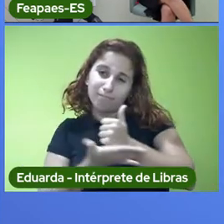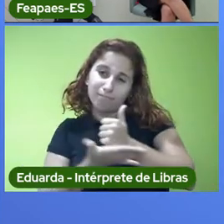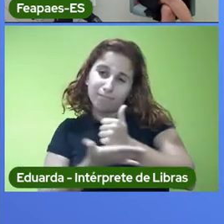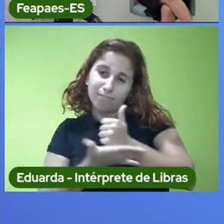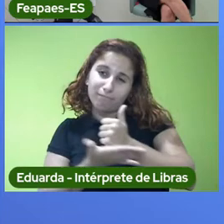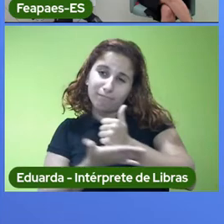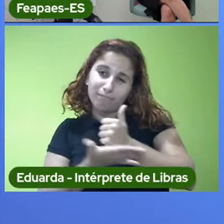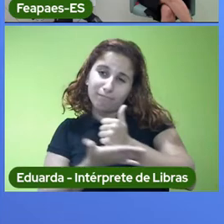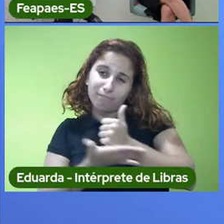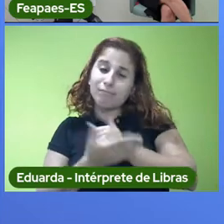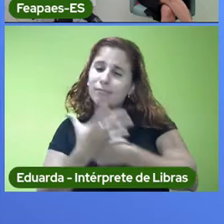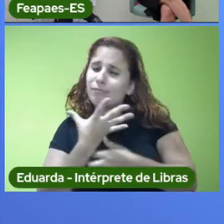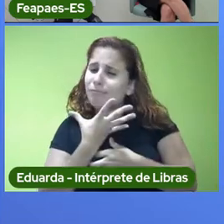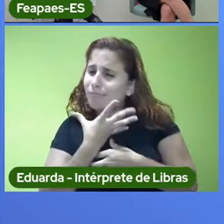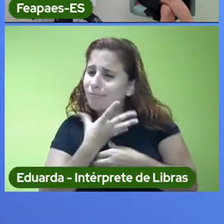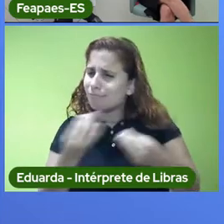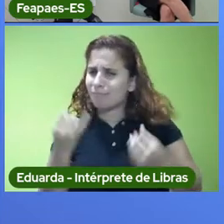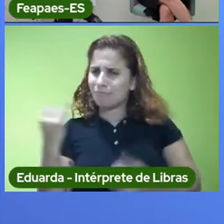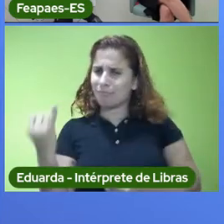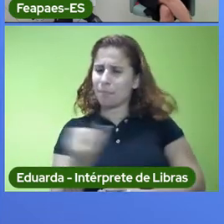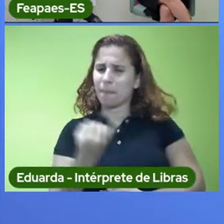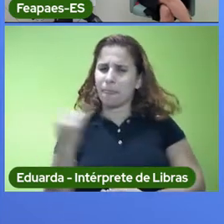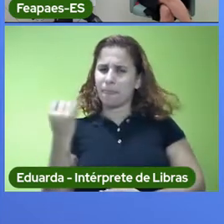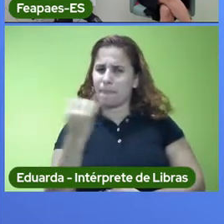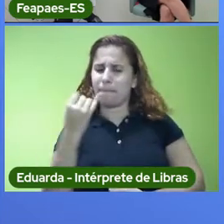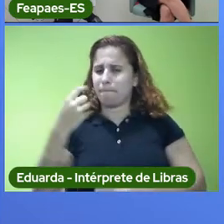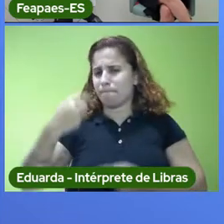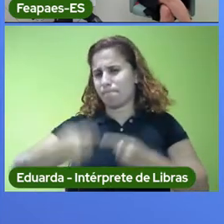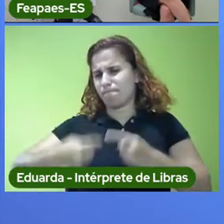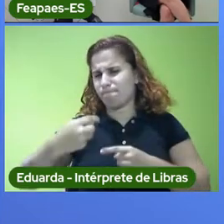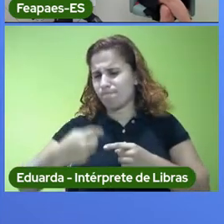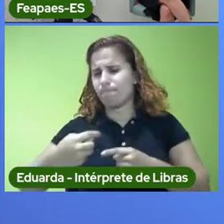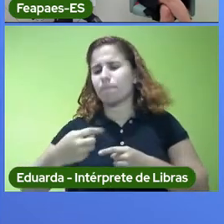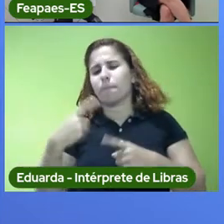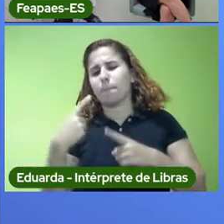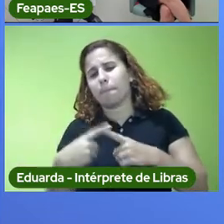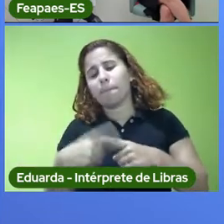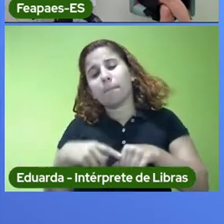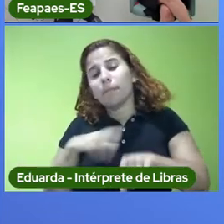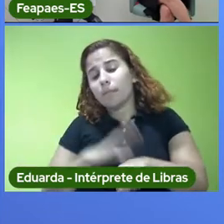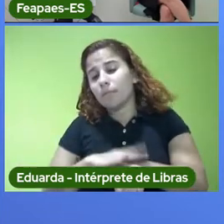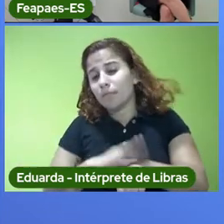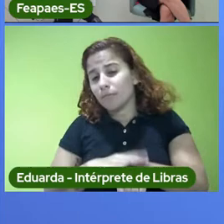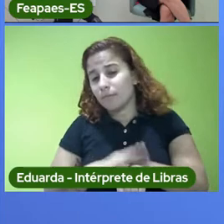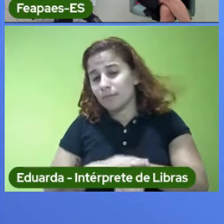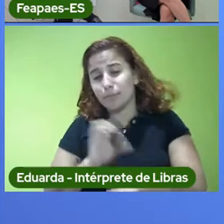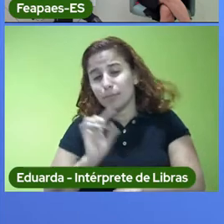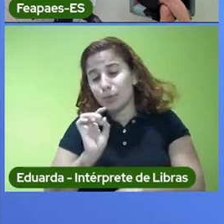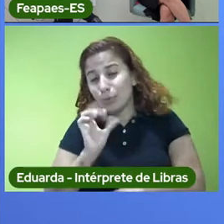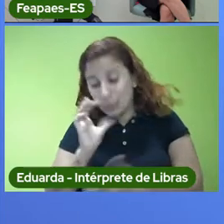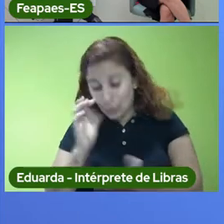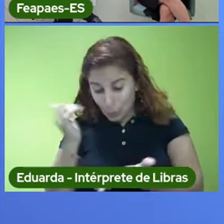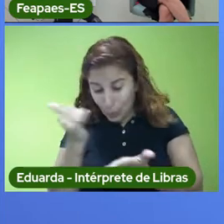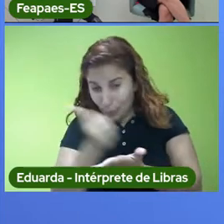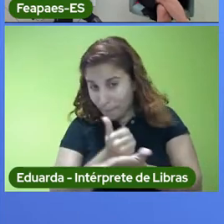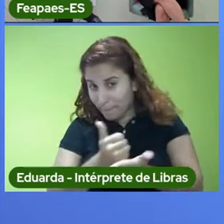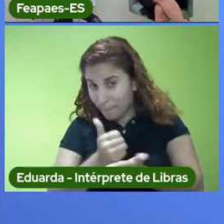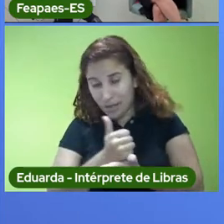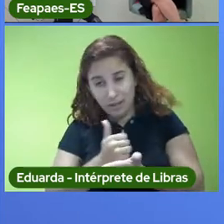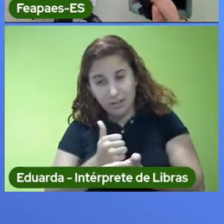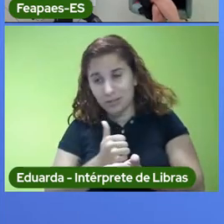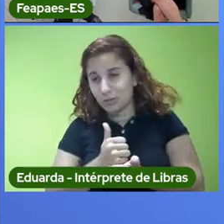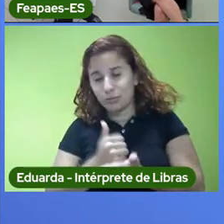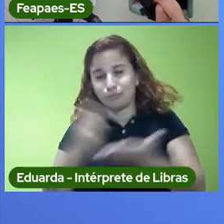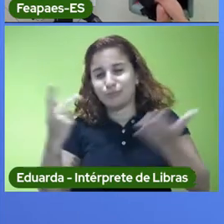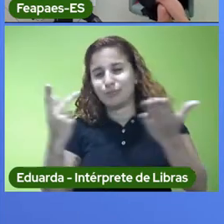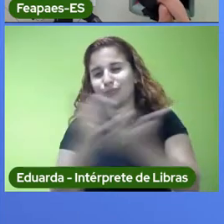serem startados, porque nós estamos no momento em que nem esse básico, eu acredito, está sendo ou feito